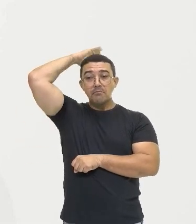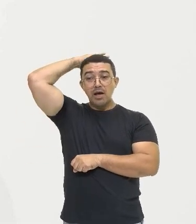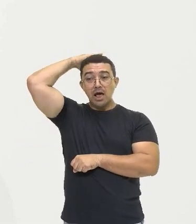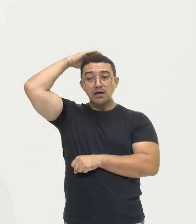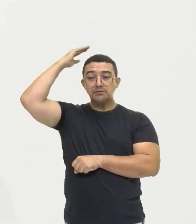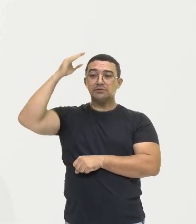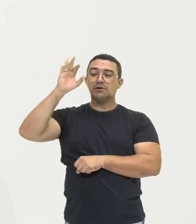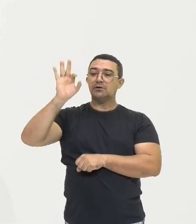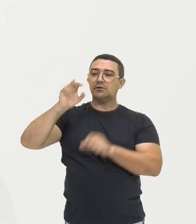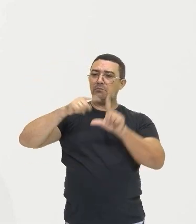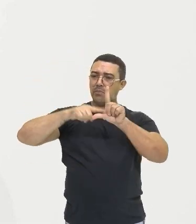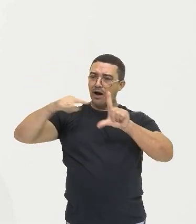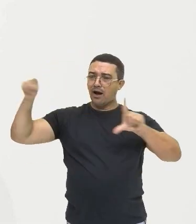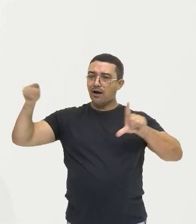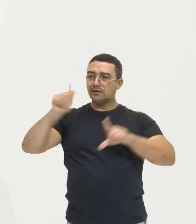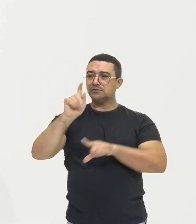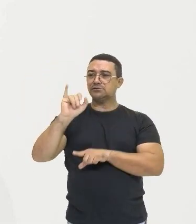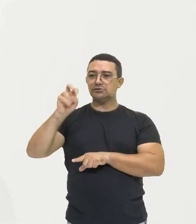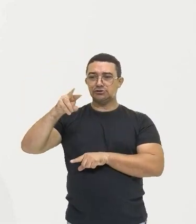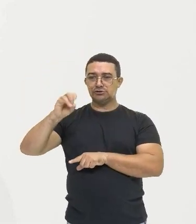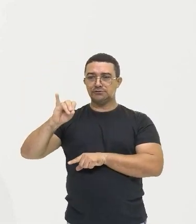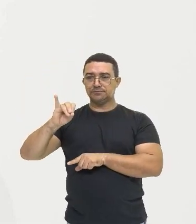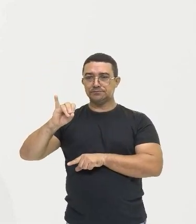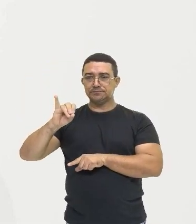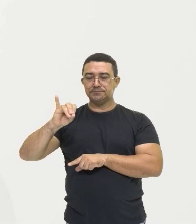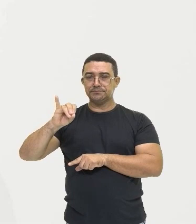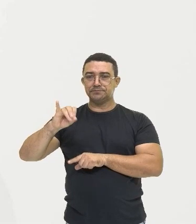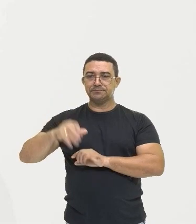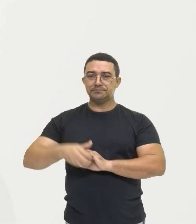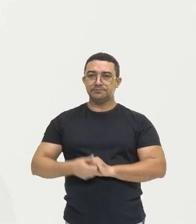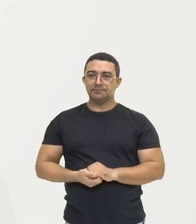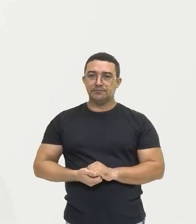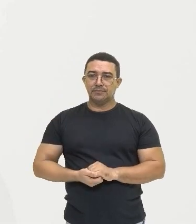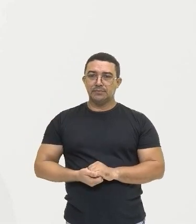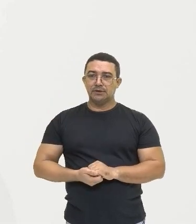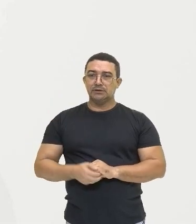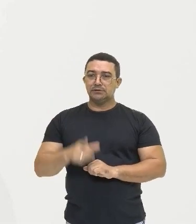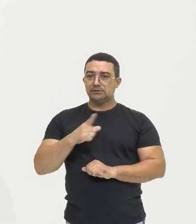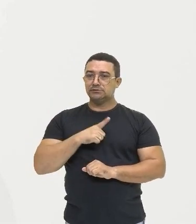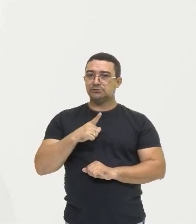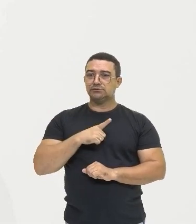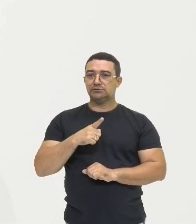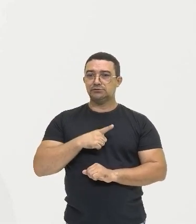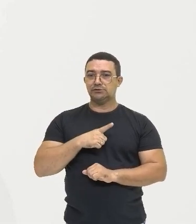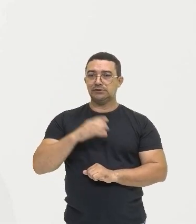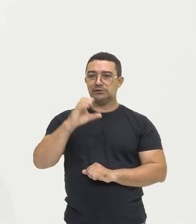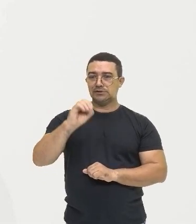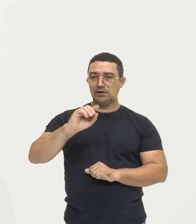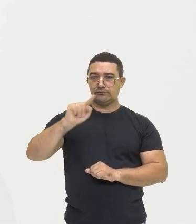Gini, se eu falei IDH, me desculpa, é índice de Gini, tá? Tinha índice de Gini de